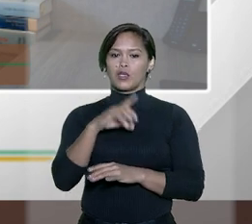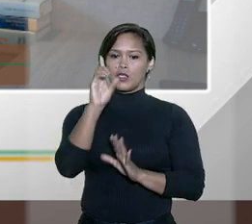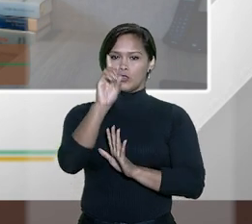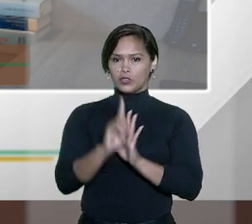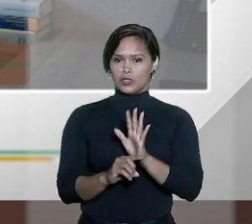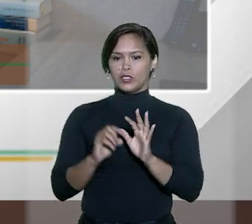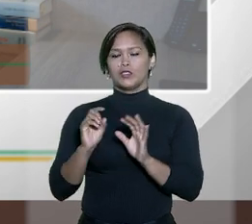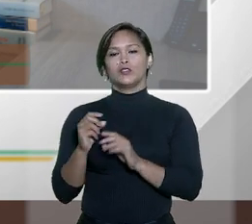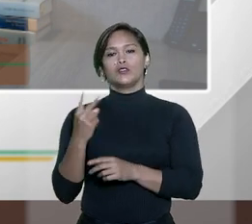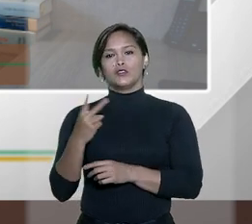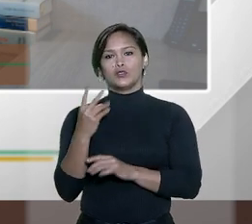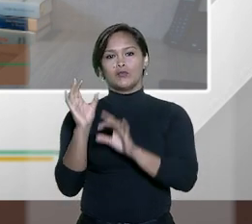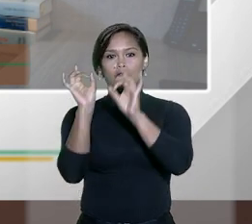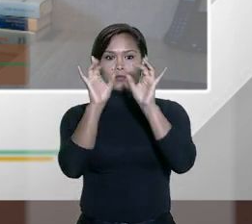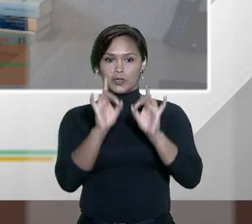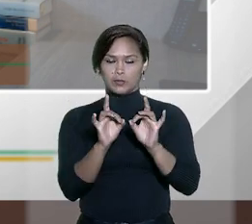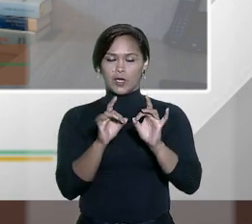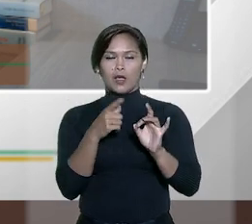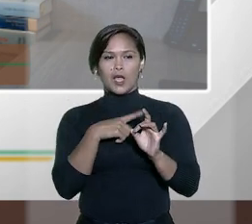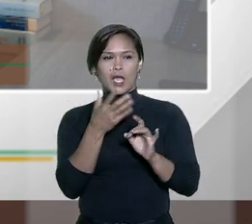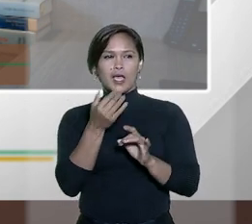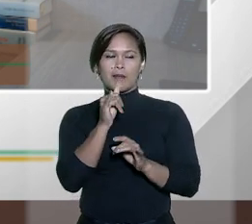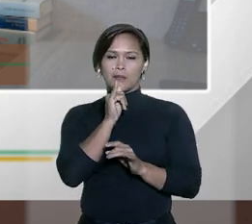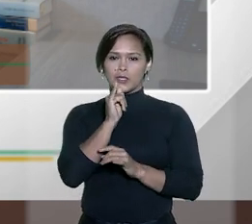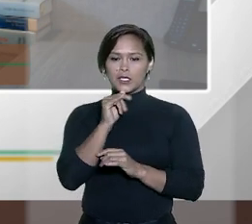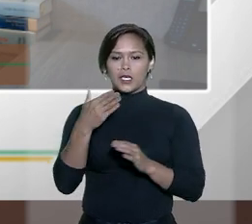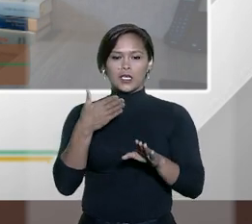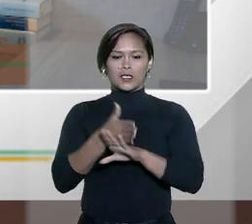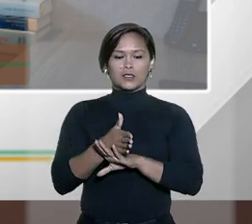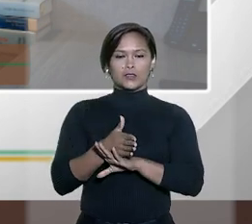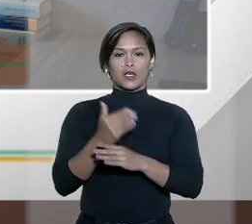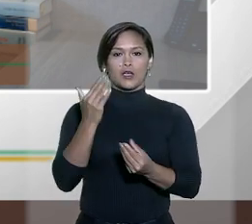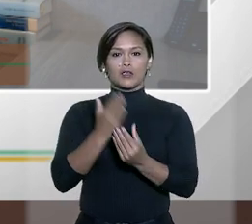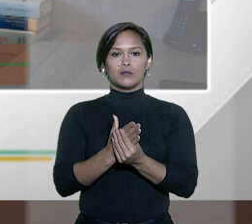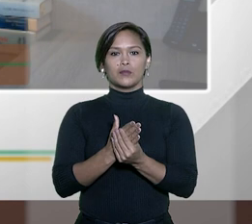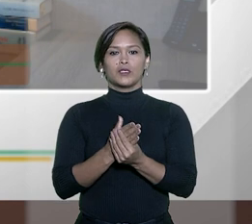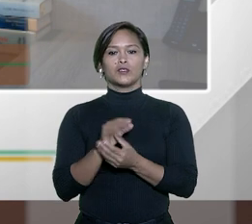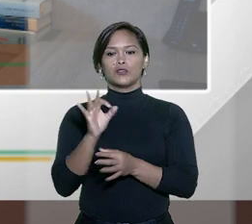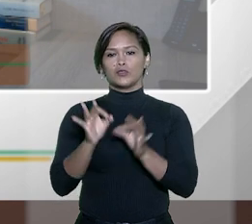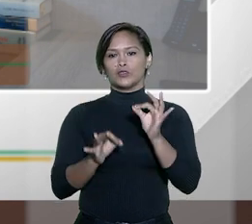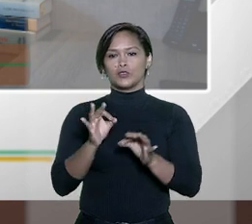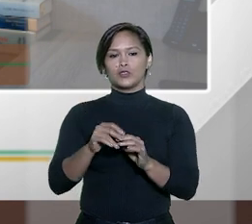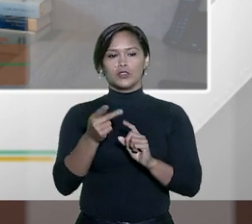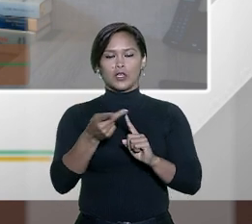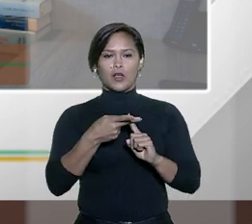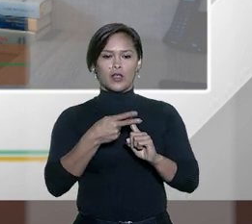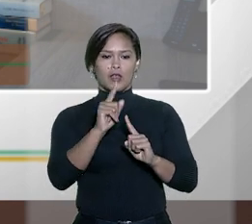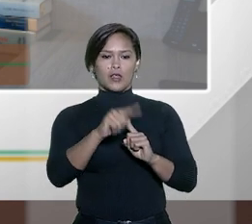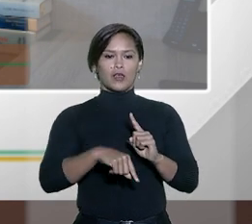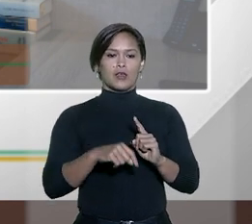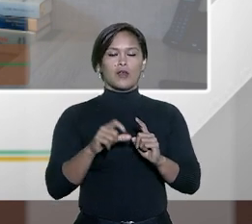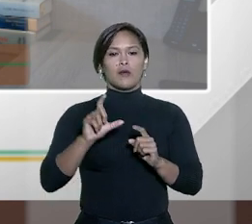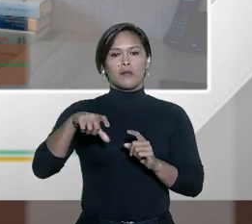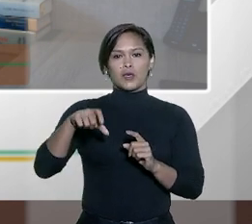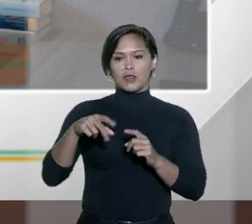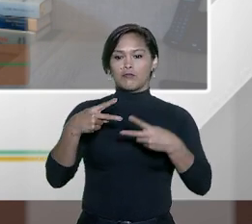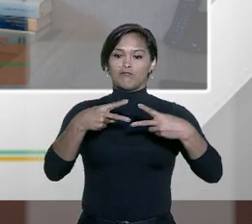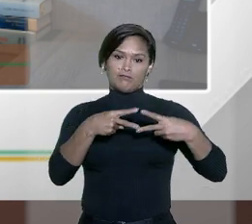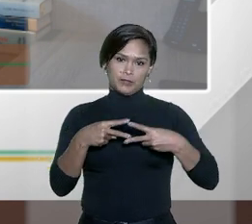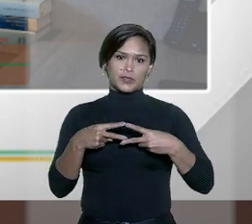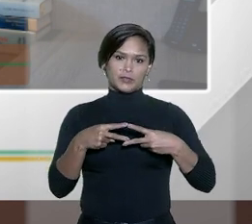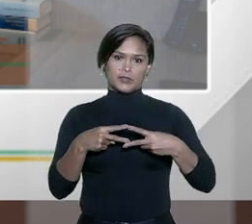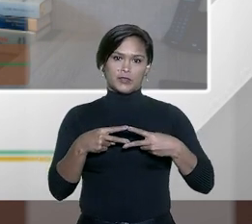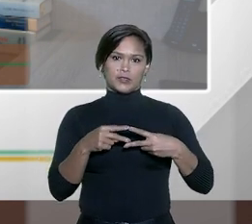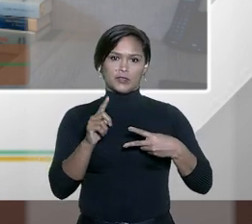direito sobre o valor principal. Então, ele recebeu lá, ele entrou com uma ação judicial para o seu cliente para concessão de um benefício